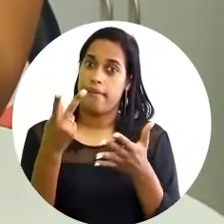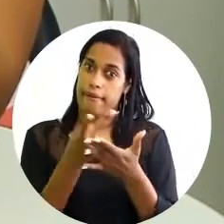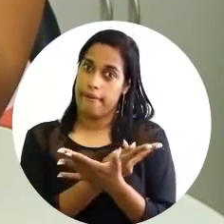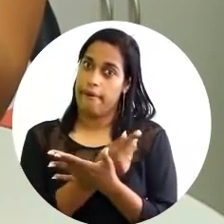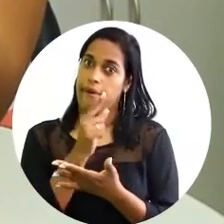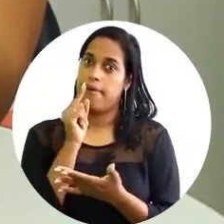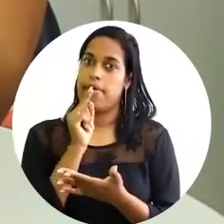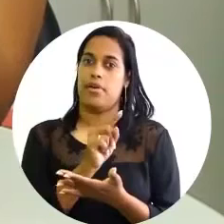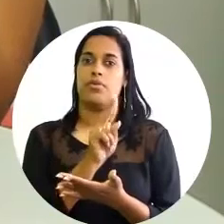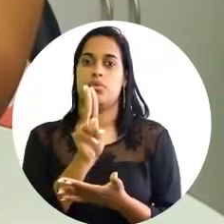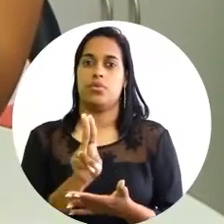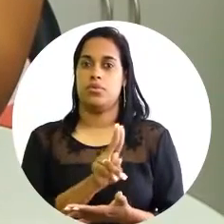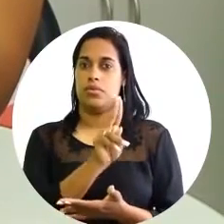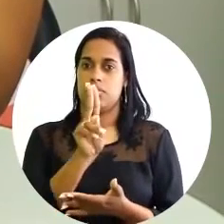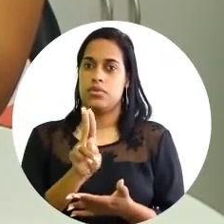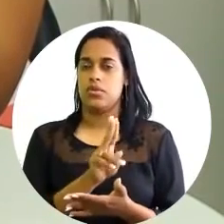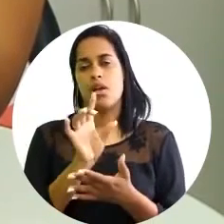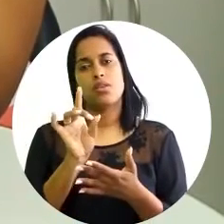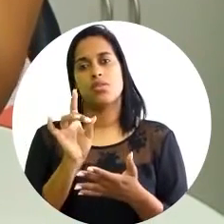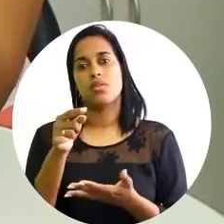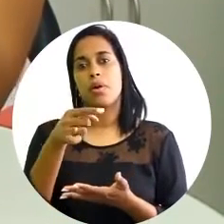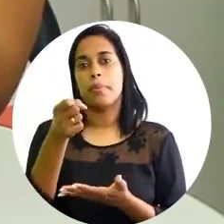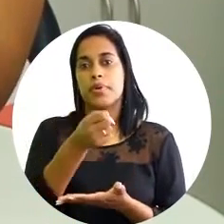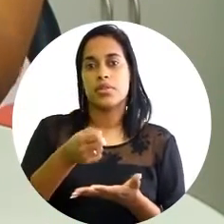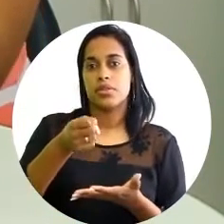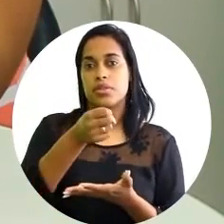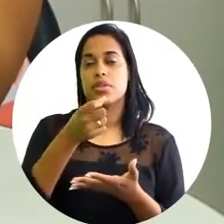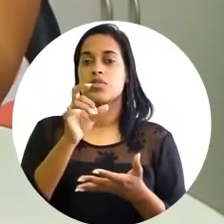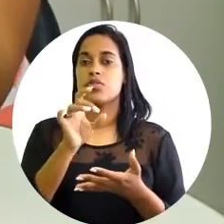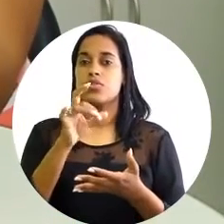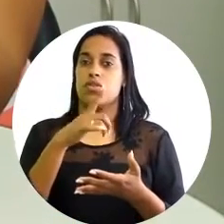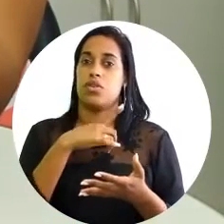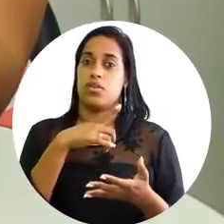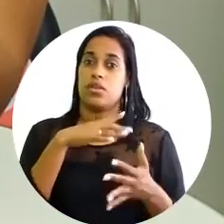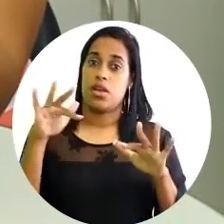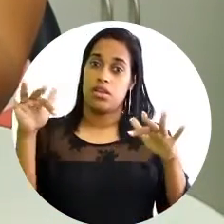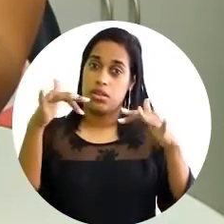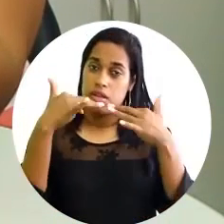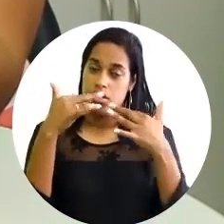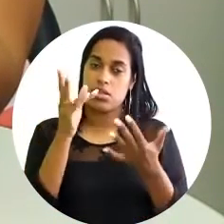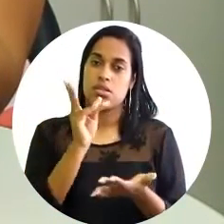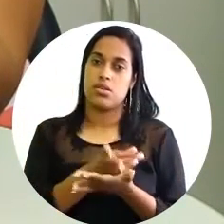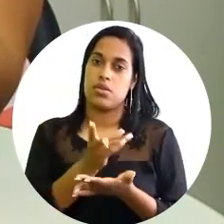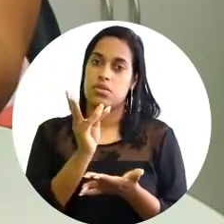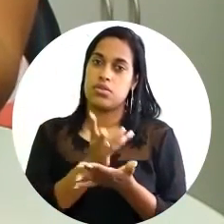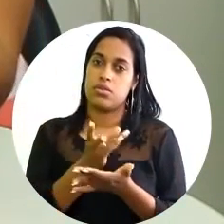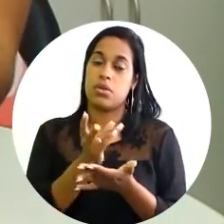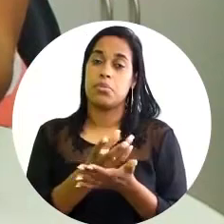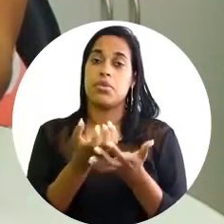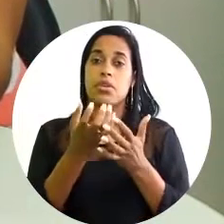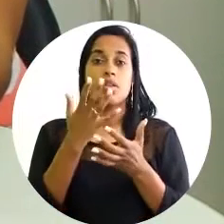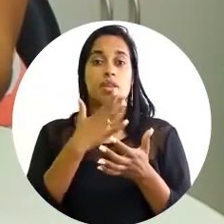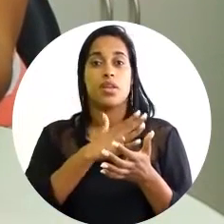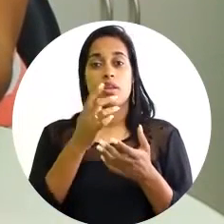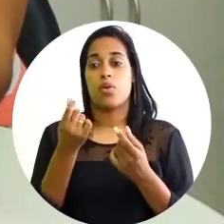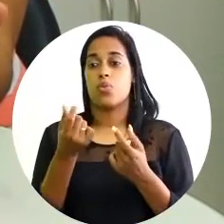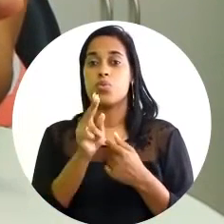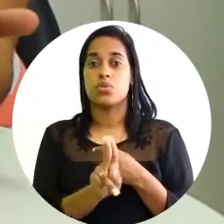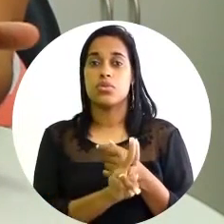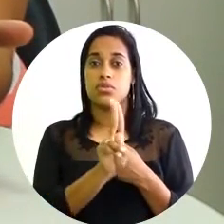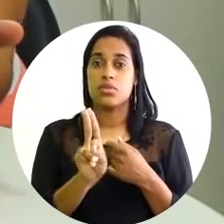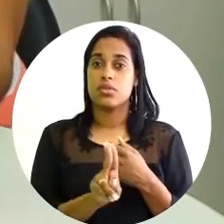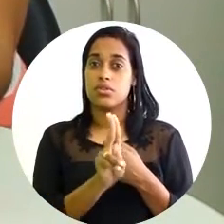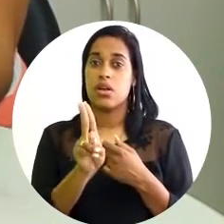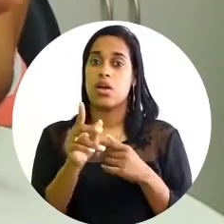forma indevida, é basicamente isso, é só ter atenção em que gastar conforme